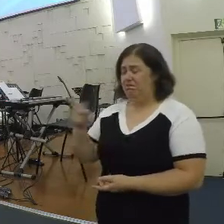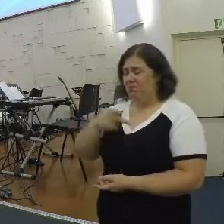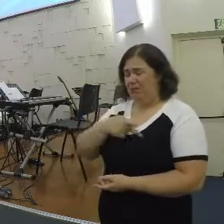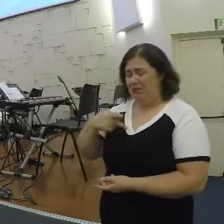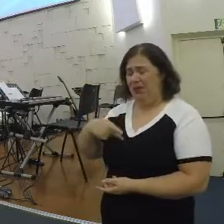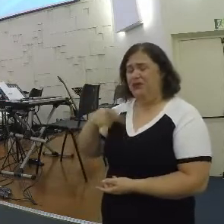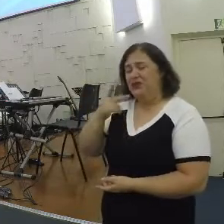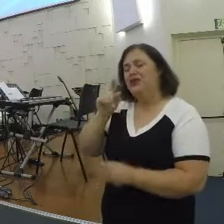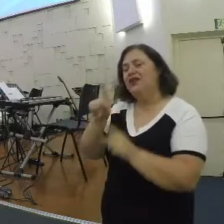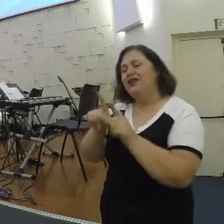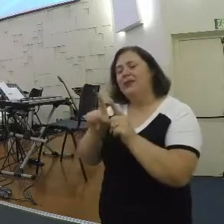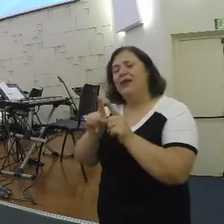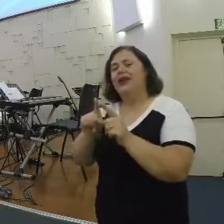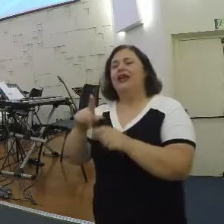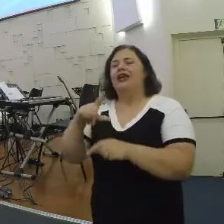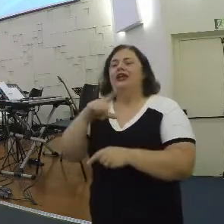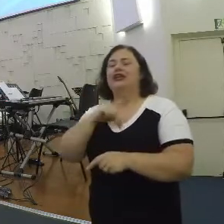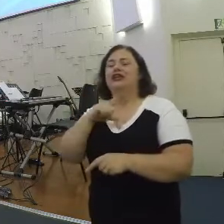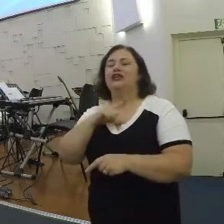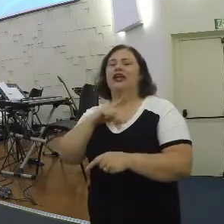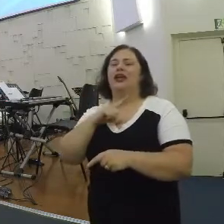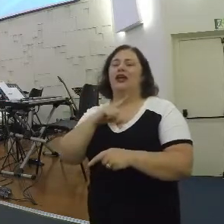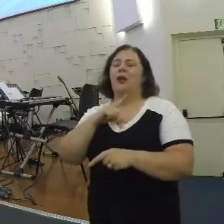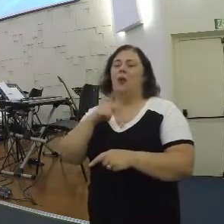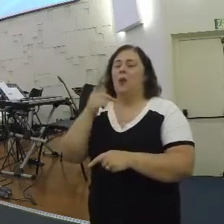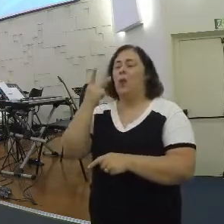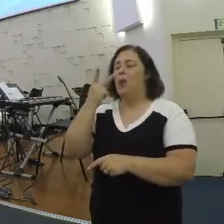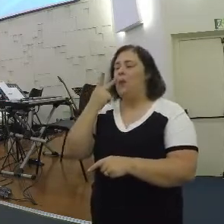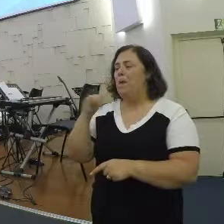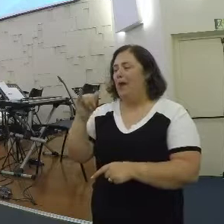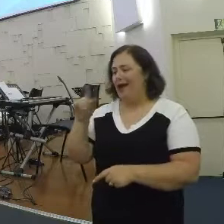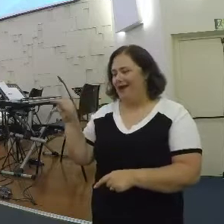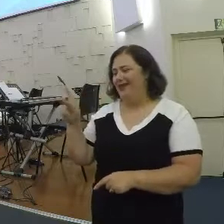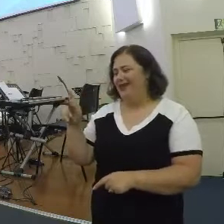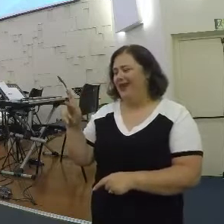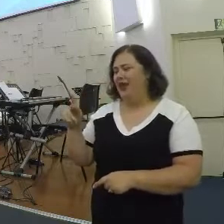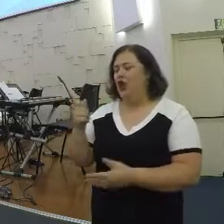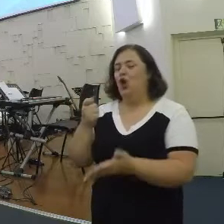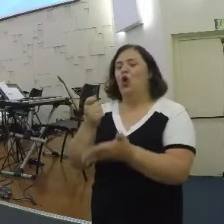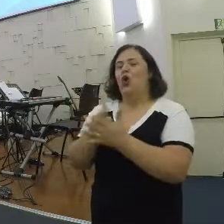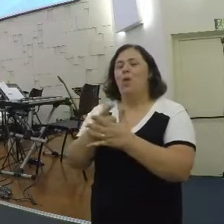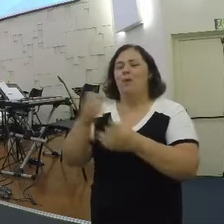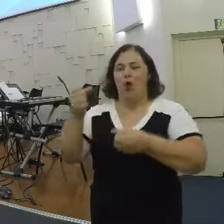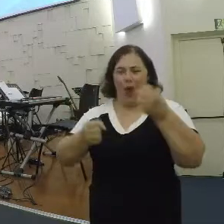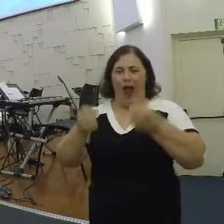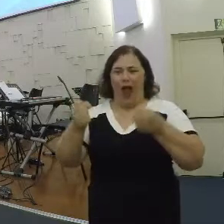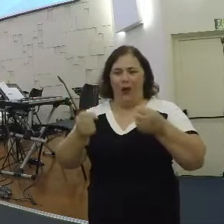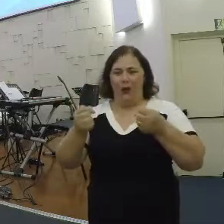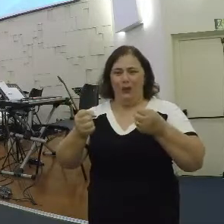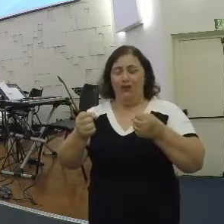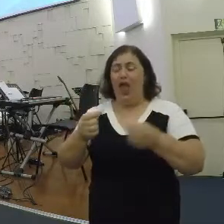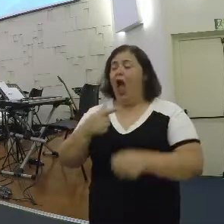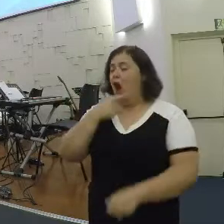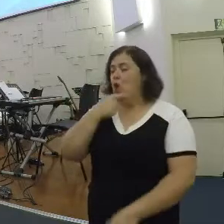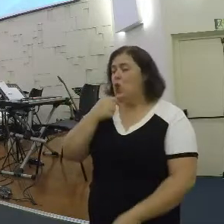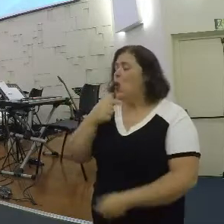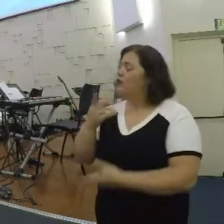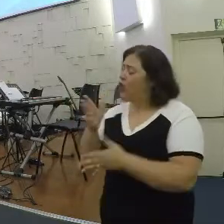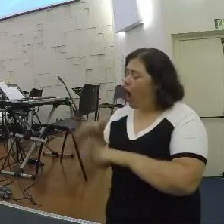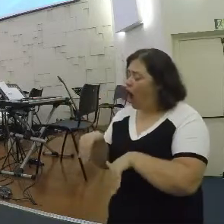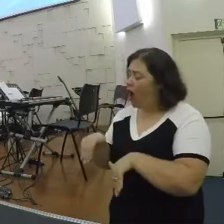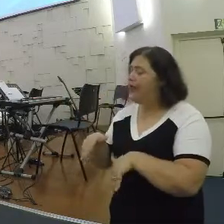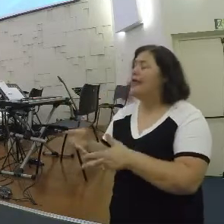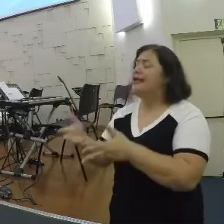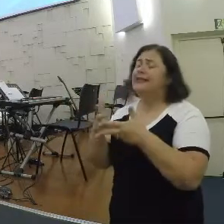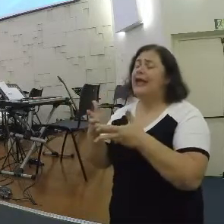pano, entregavam a ele, cantando no fundo: eu perdi do pecador, longe do meu Jesus. Eu nunca vi isso, irmãos. Coisa de crente,